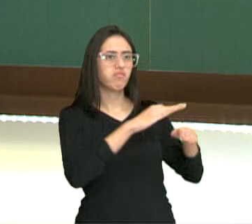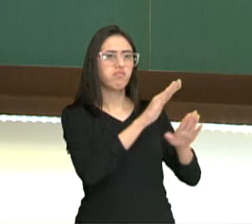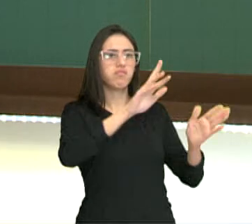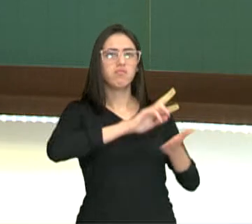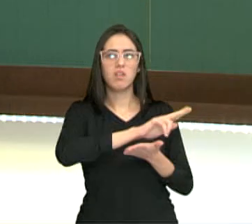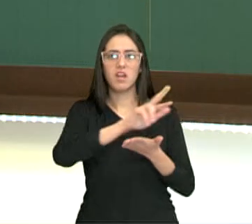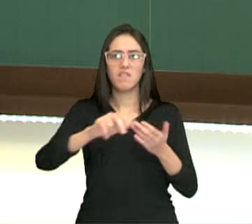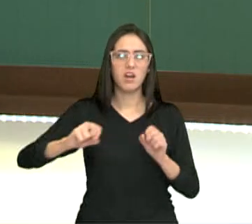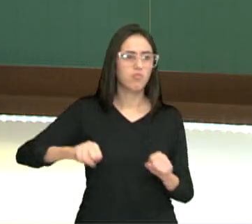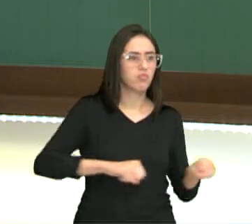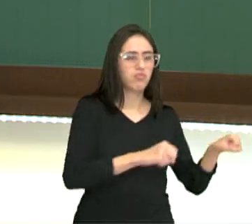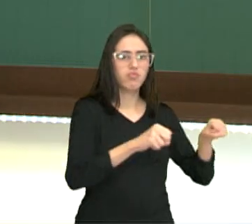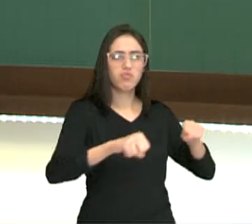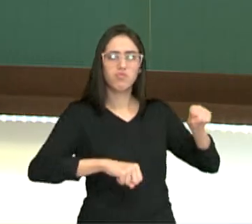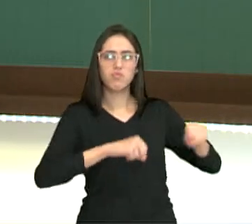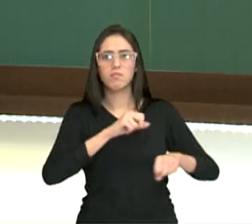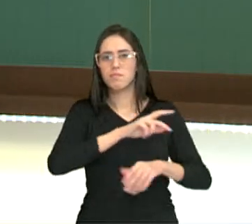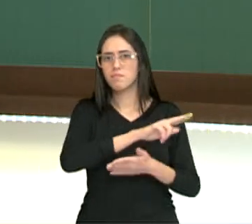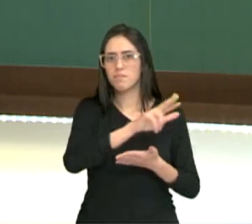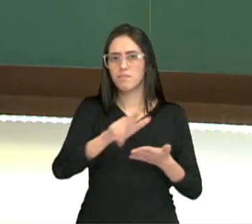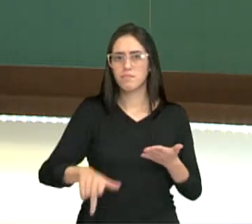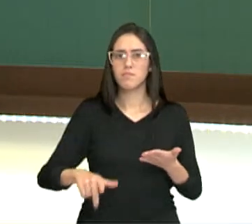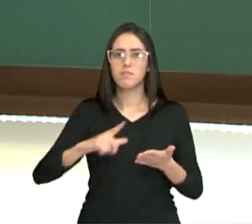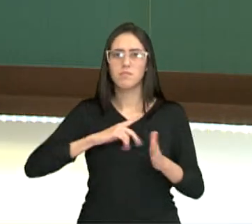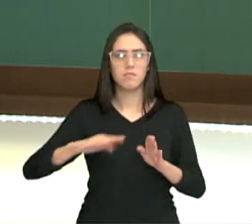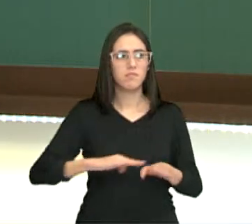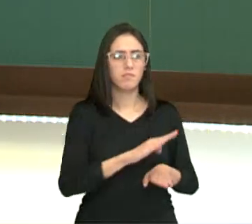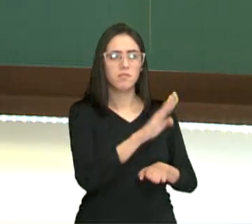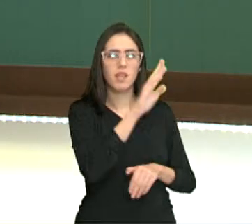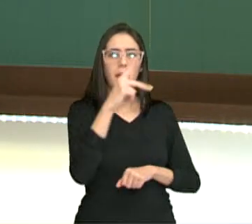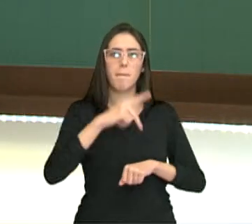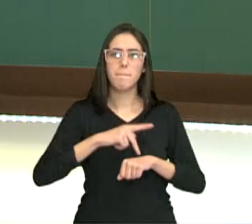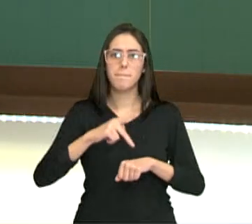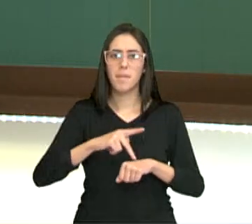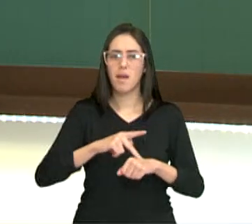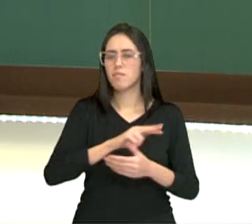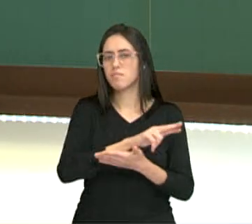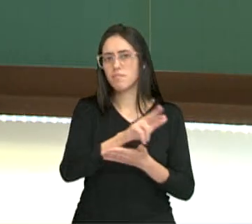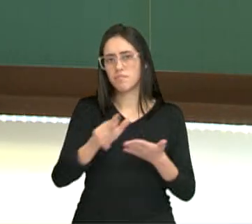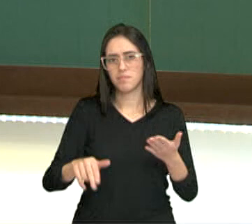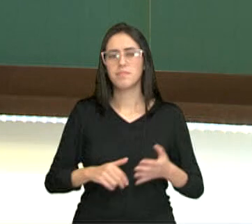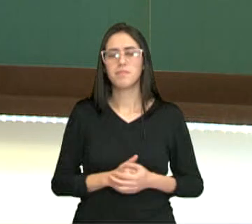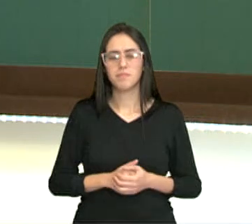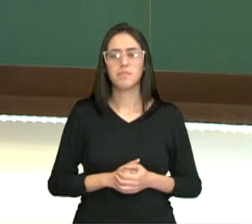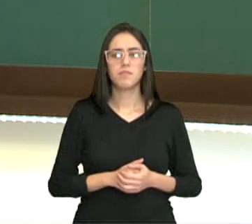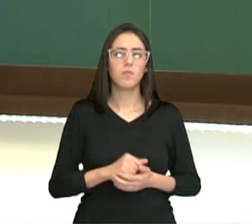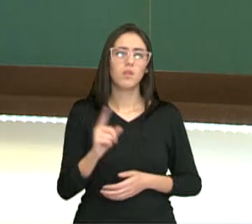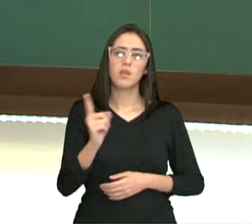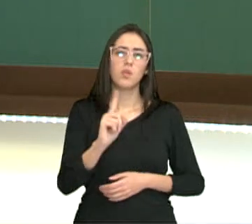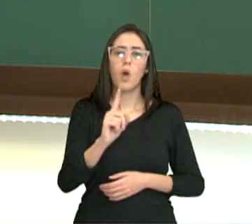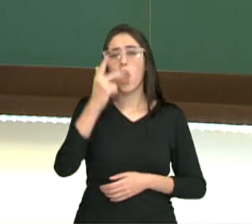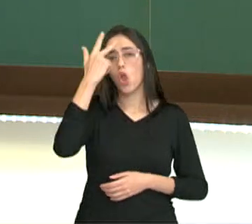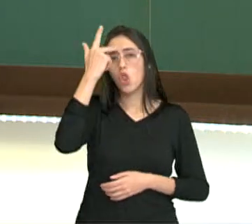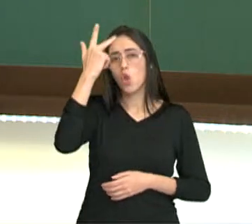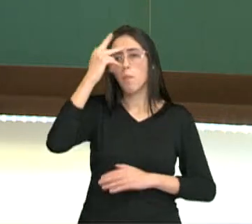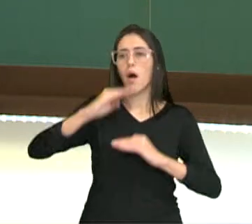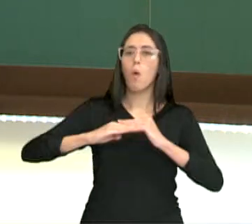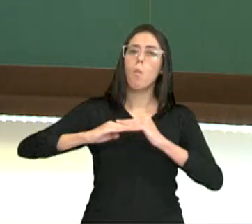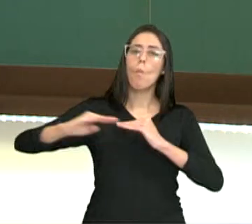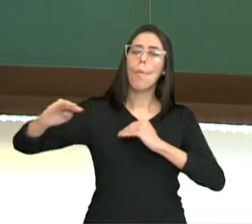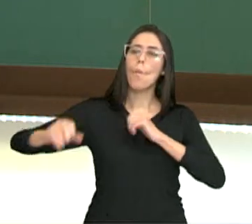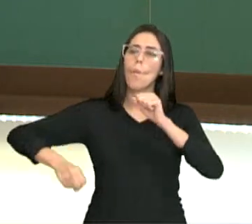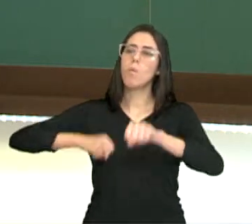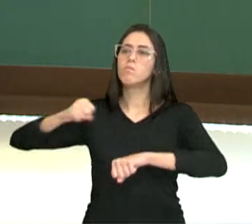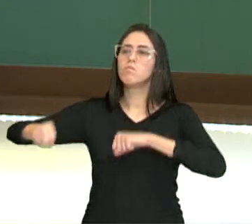Então, com estradas de terra, trilhas, pedregulhos, ela não vai ser realizada num terreno totalmente liso,